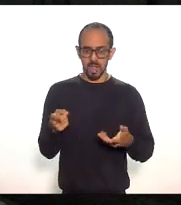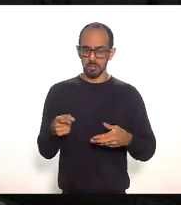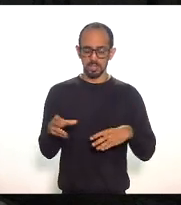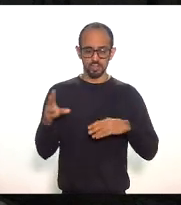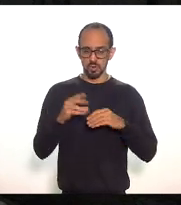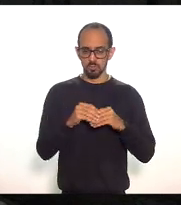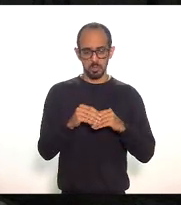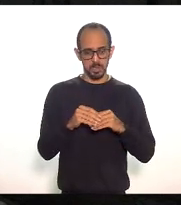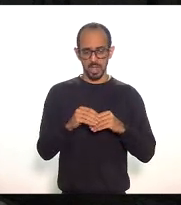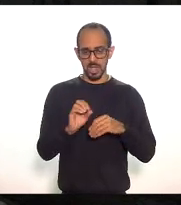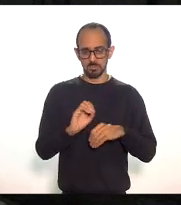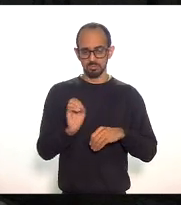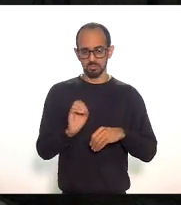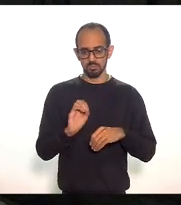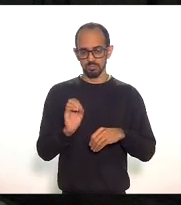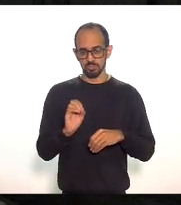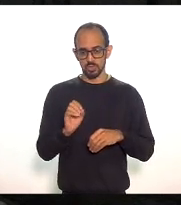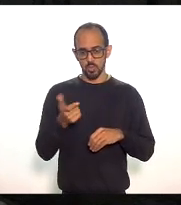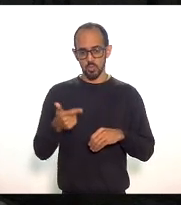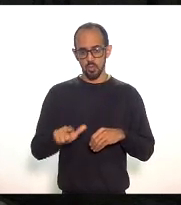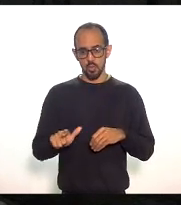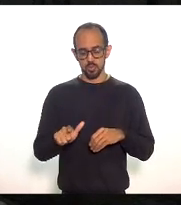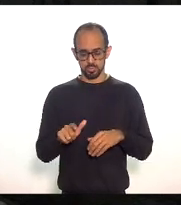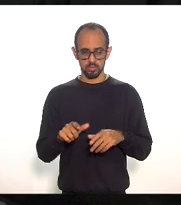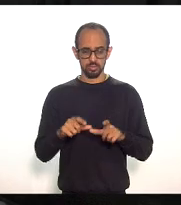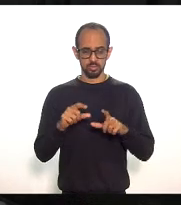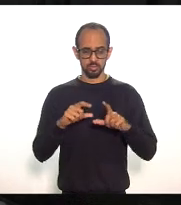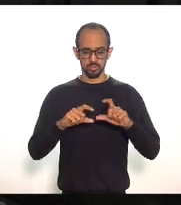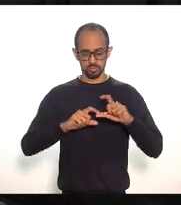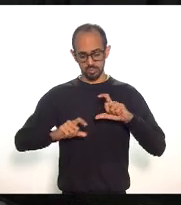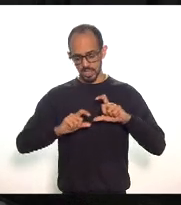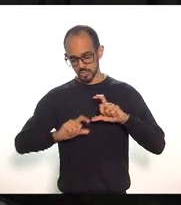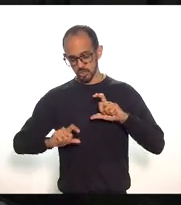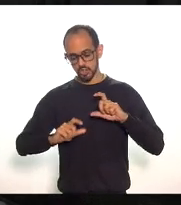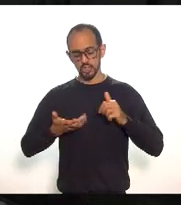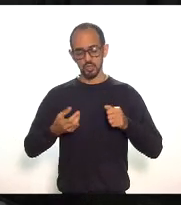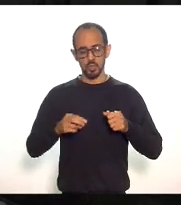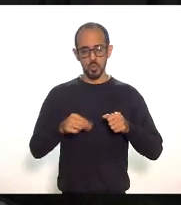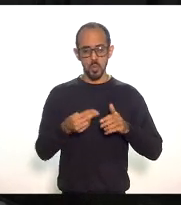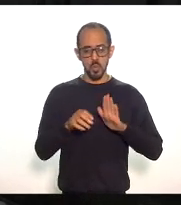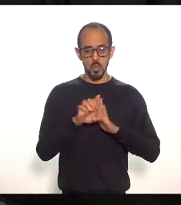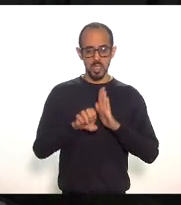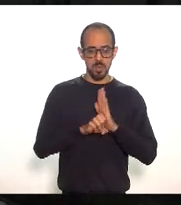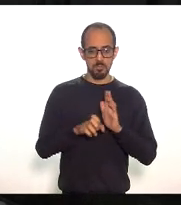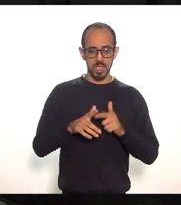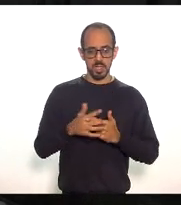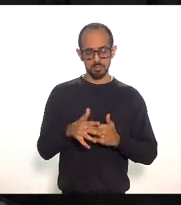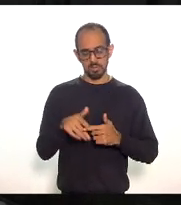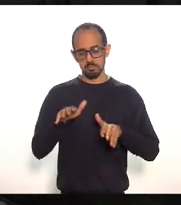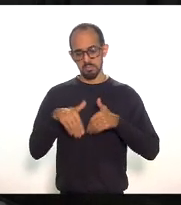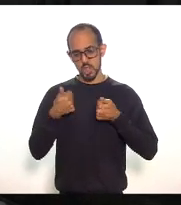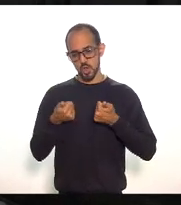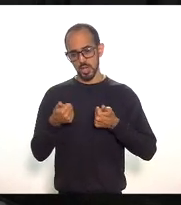acrescentar nenhum outro dispositivo aqui, ou emendas que possam melhorar o projeto.